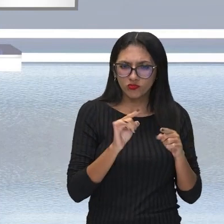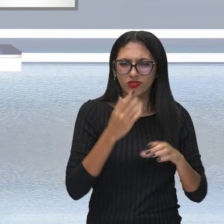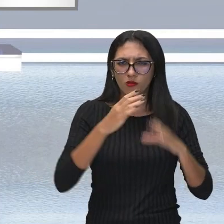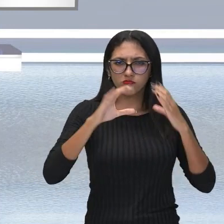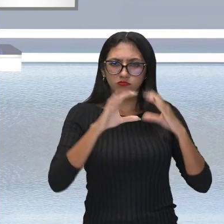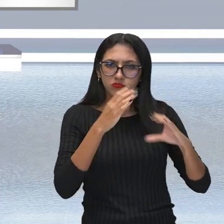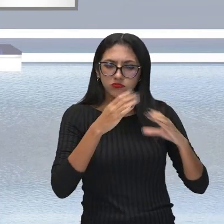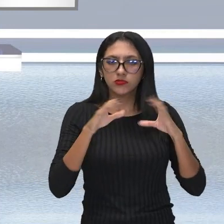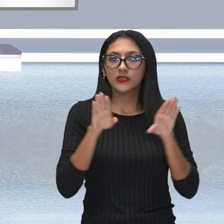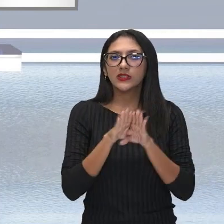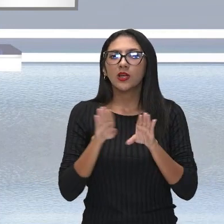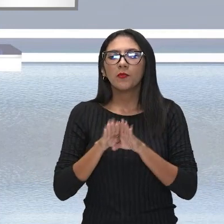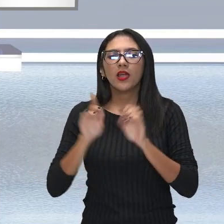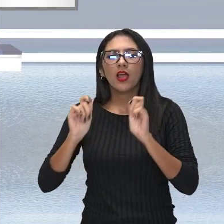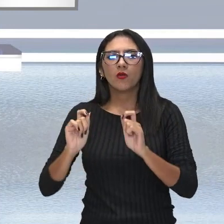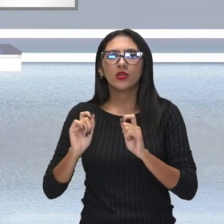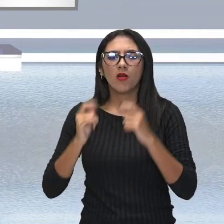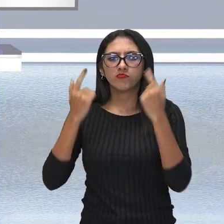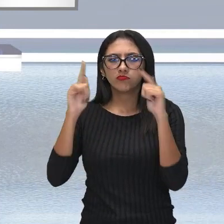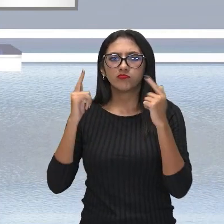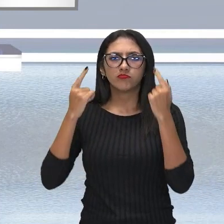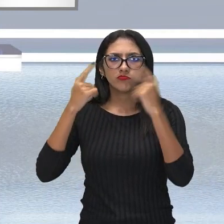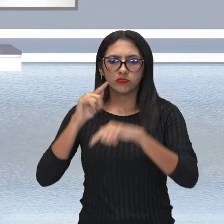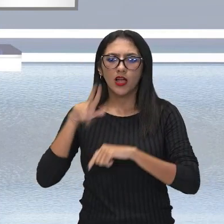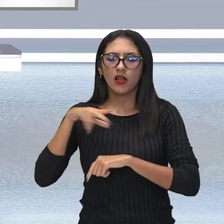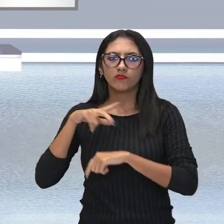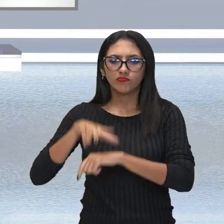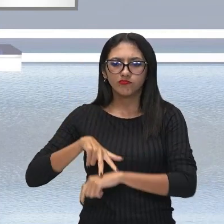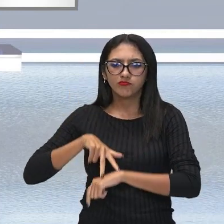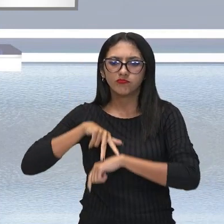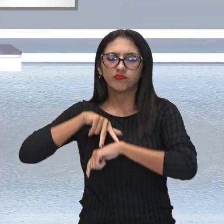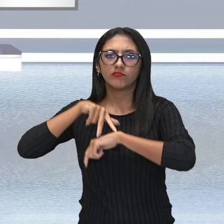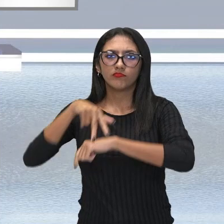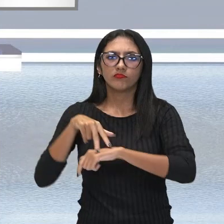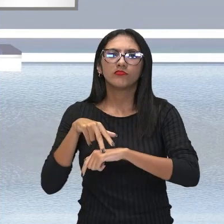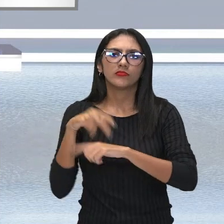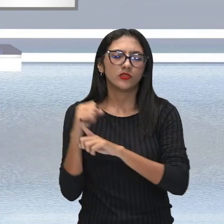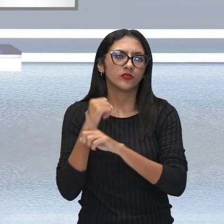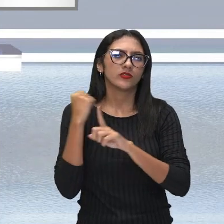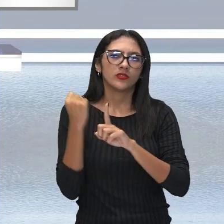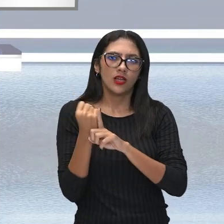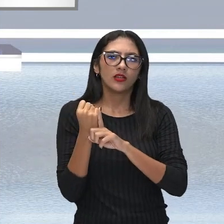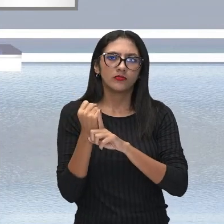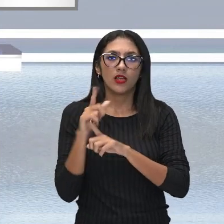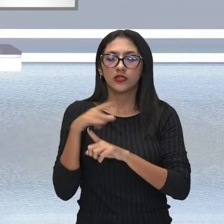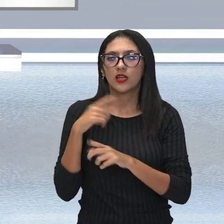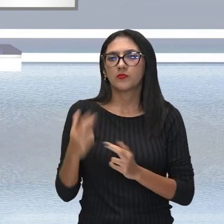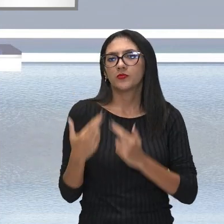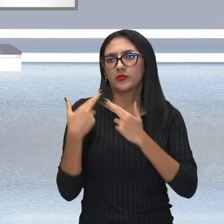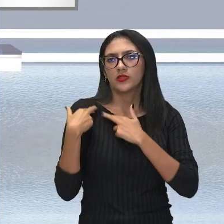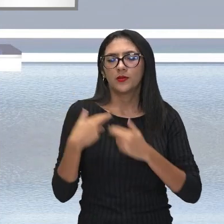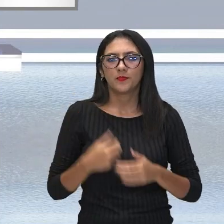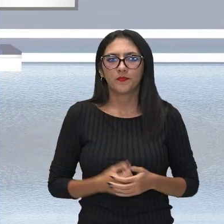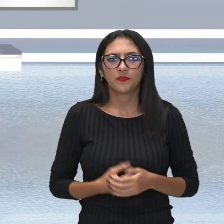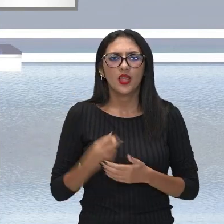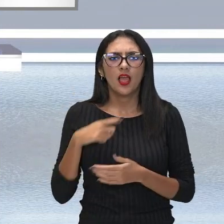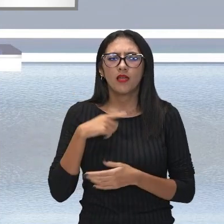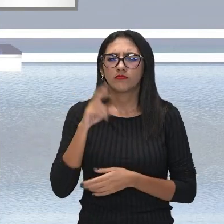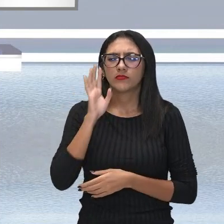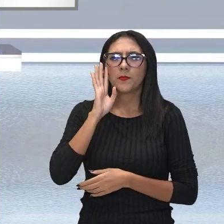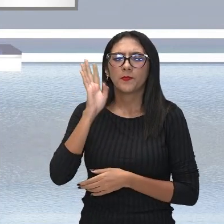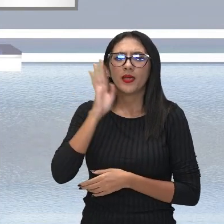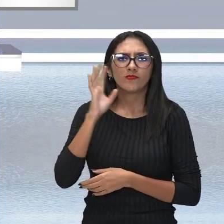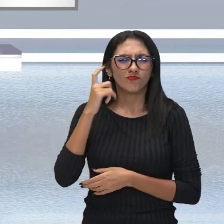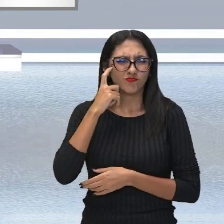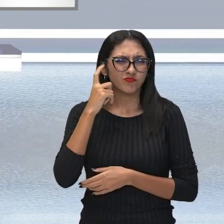é uma ativista porque ela trabalha em causas sociais. A causa social dela é essa. E ela tem isso muito claro na sua mente,